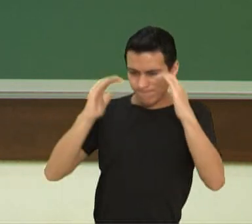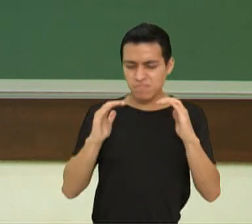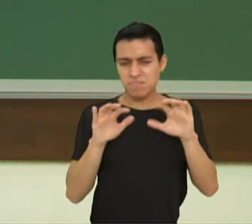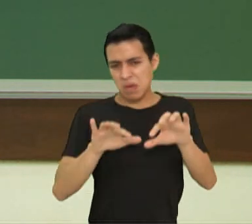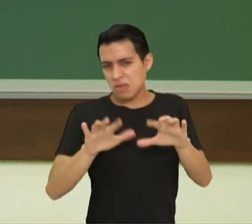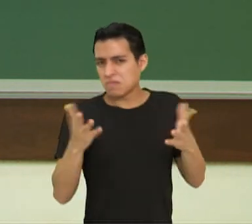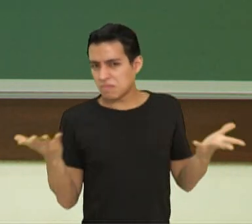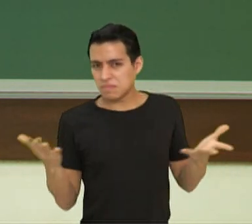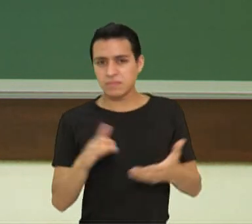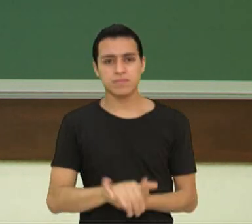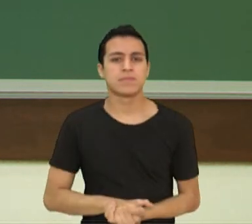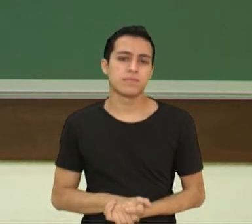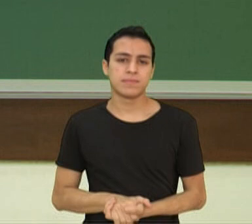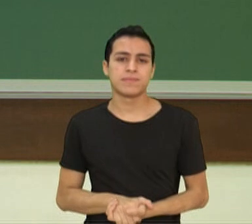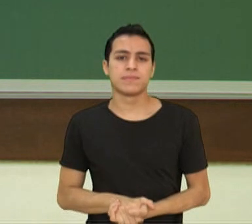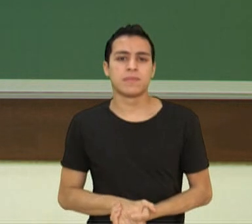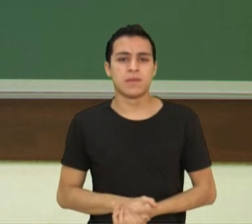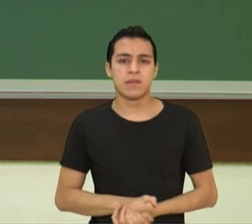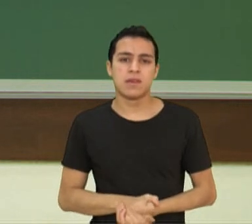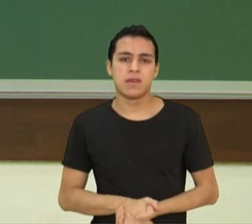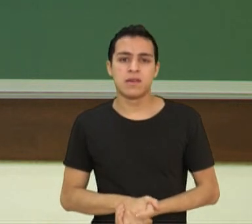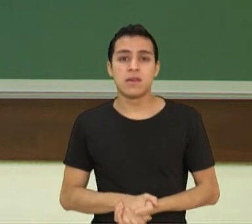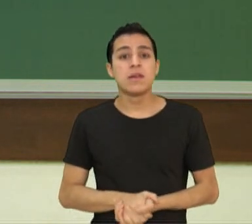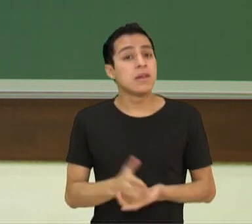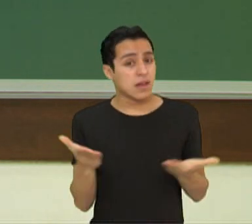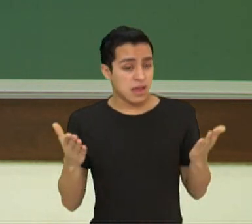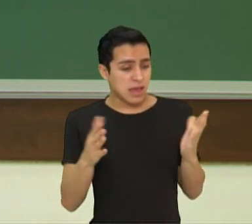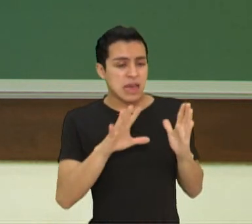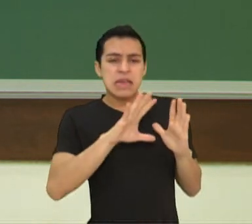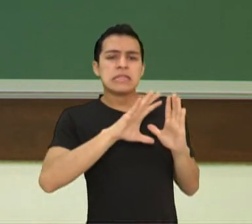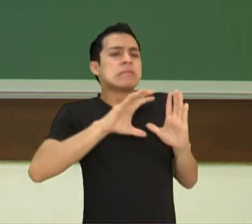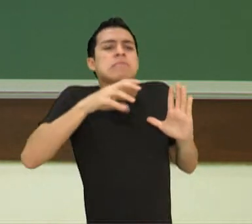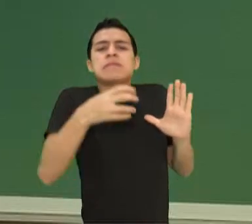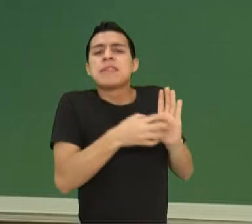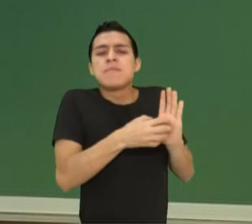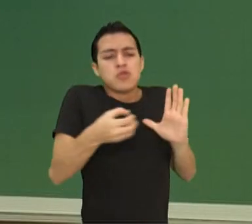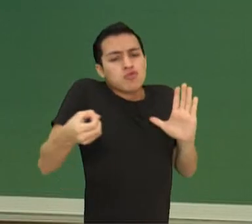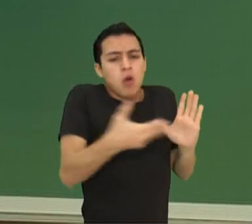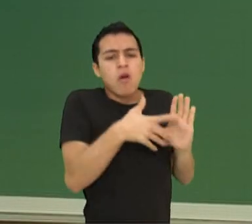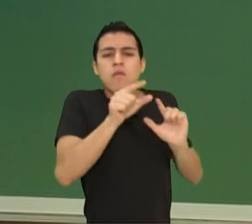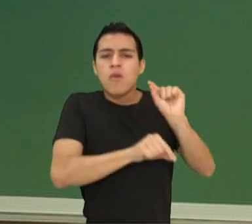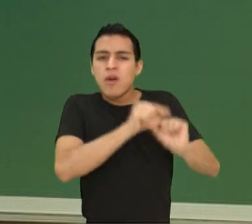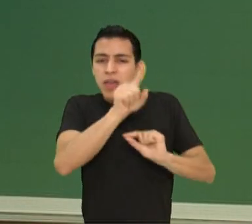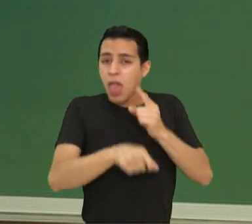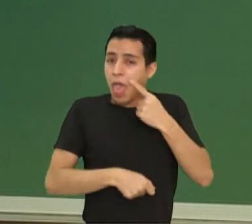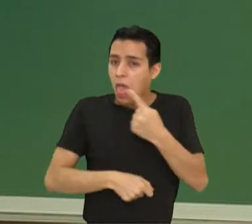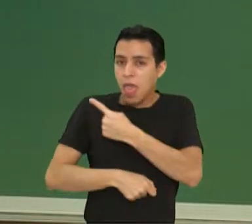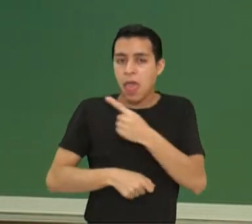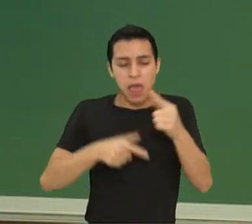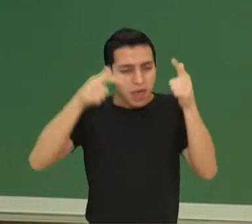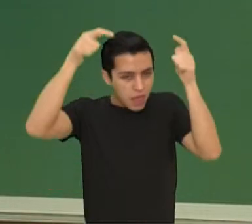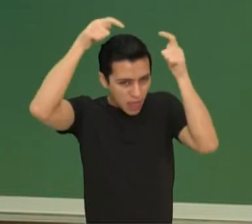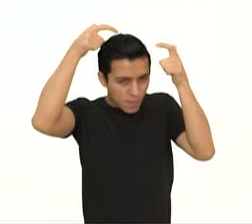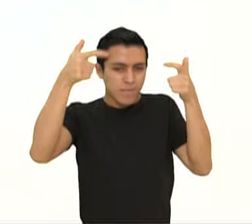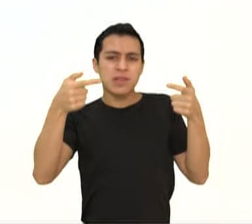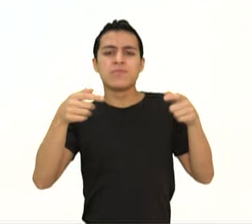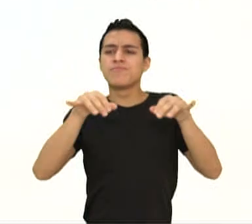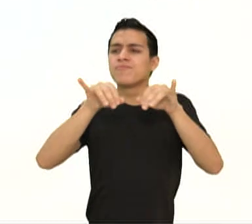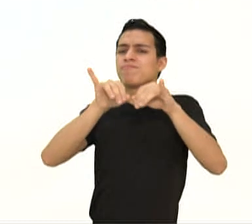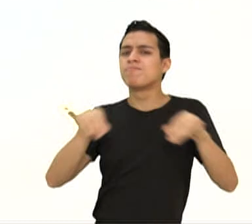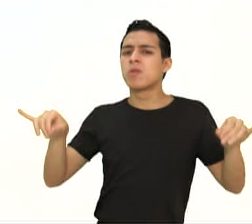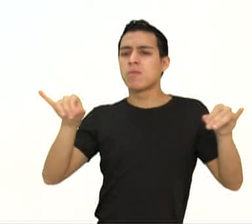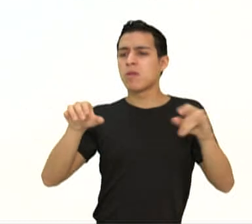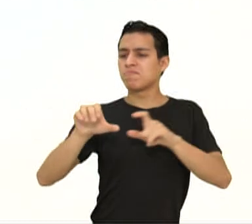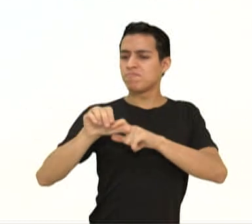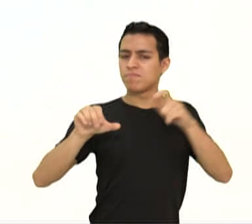assim. Vamos lá. Símbolo dessa modernização é o próprio príncipe regente que proclamou a independência